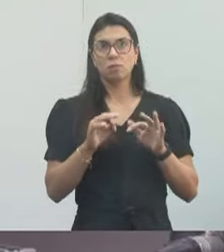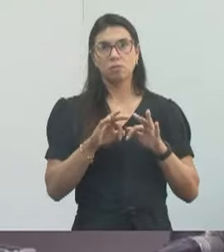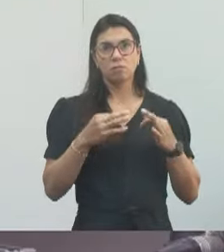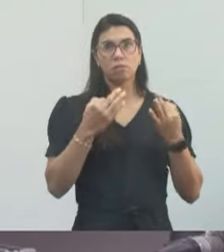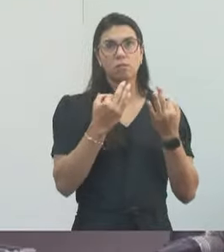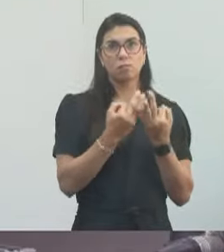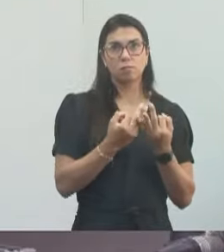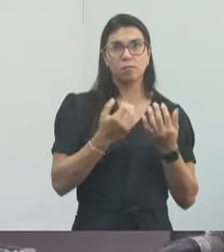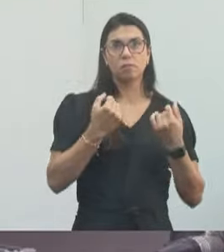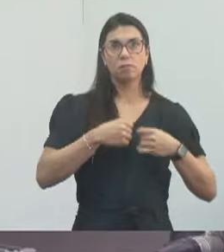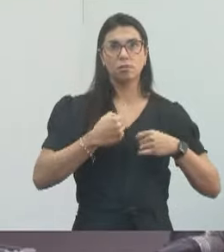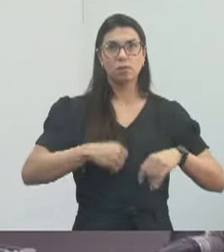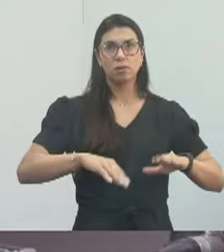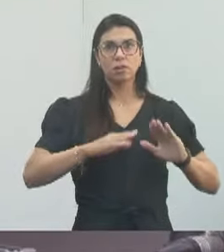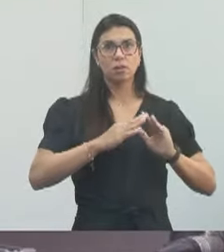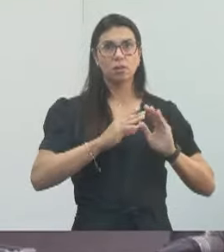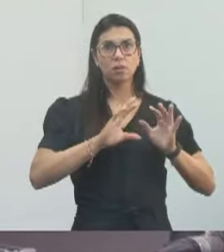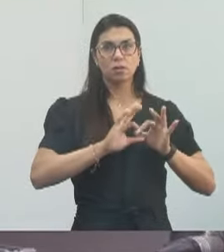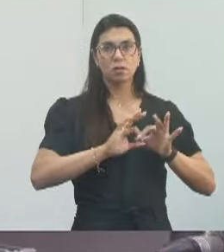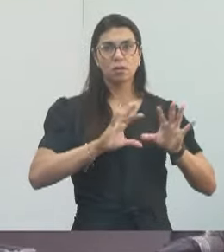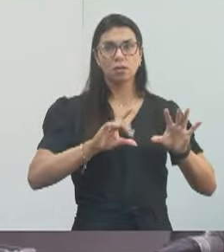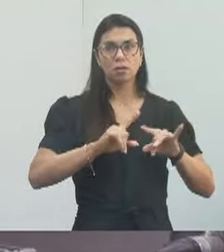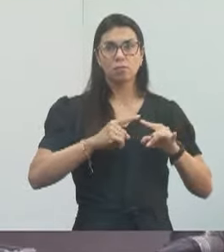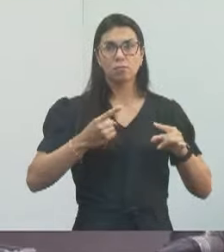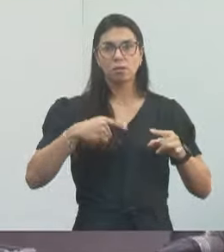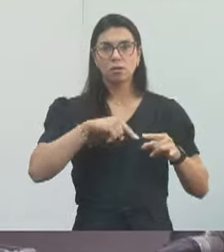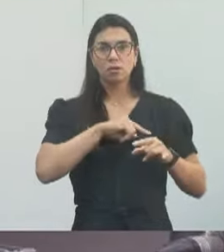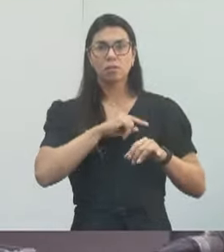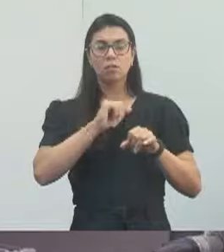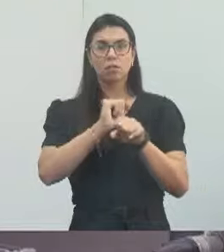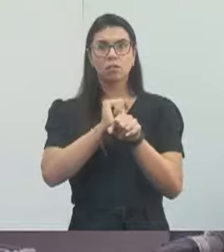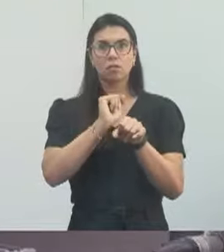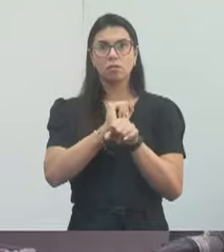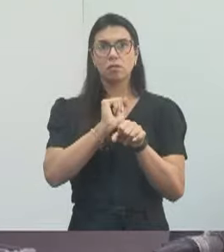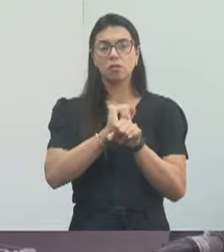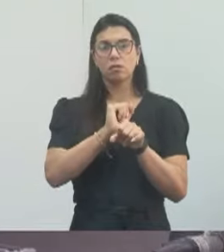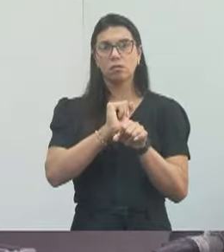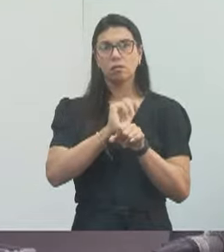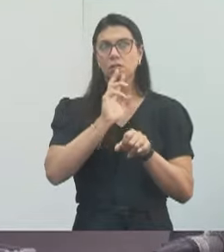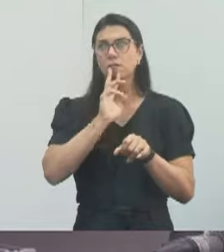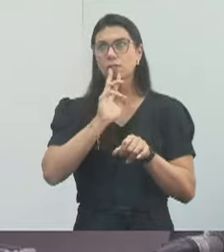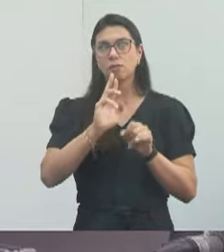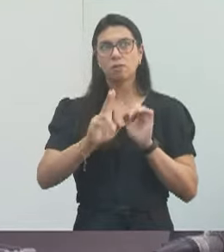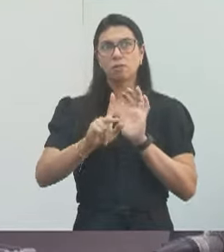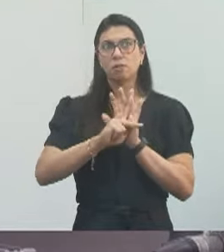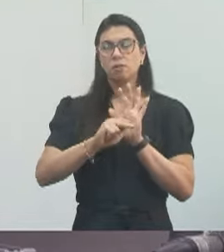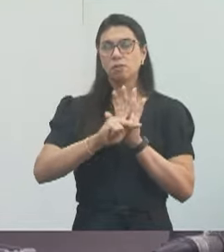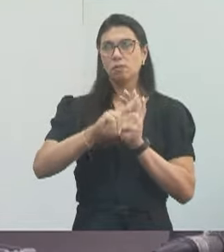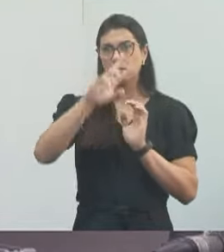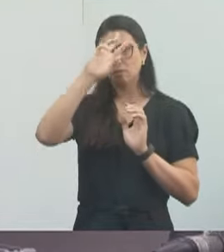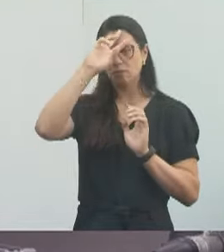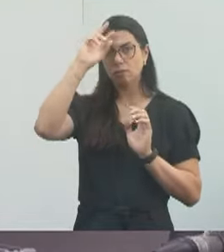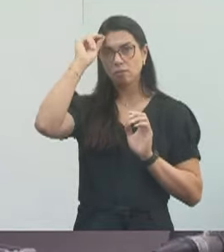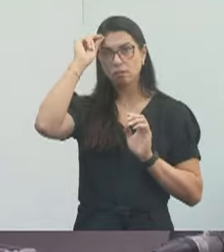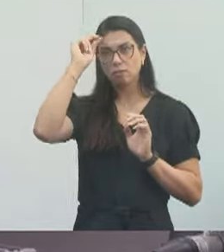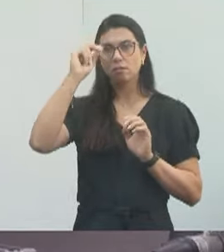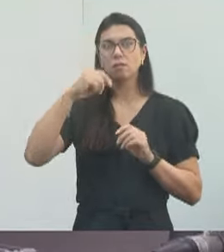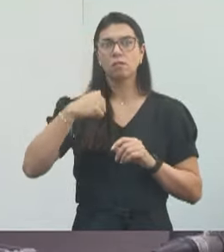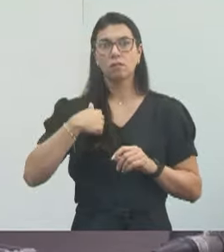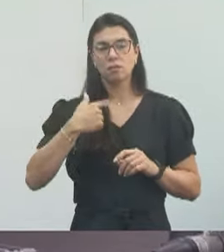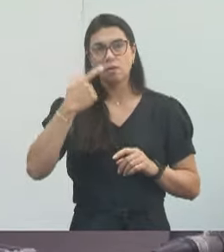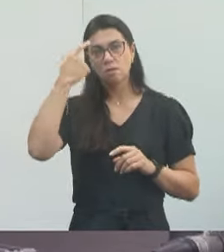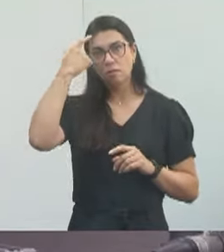então Vereador Valmir vamos aguardar a resposta aqui mas o município precisa fazer a parte dele eu acho